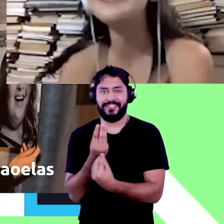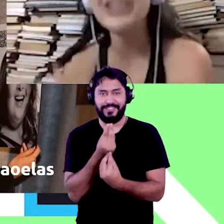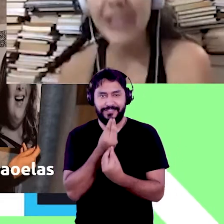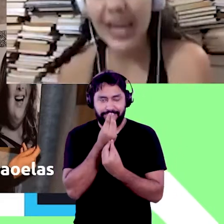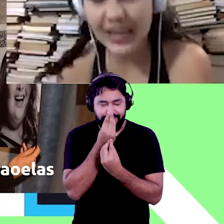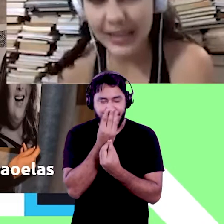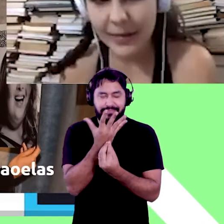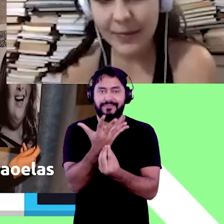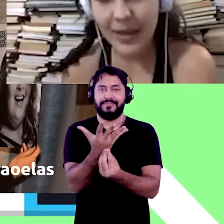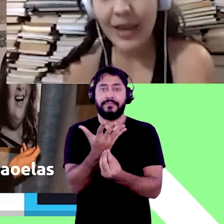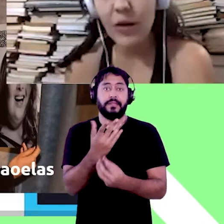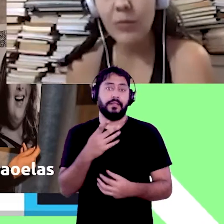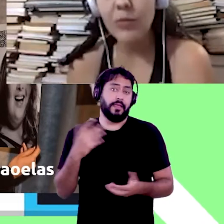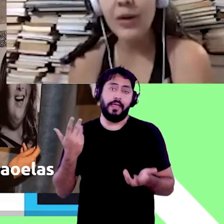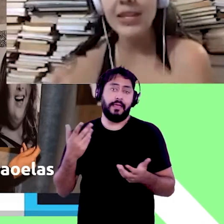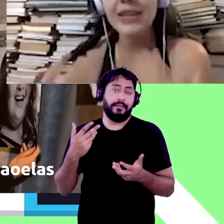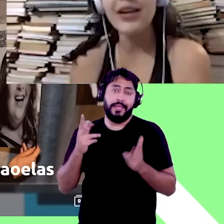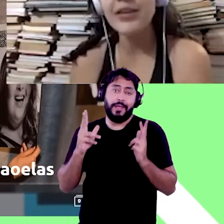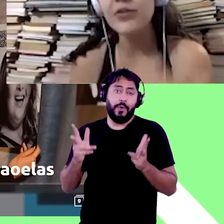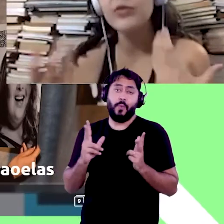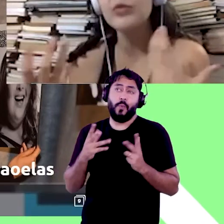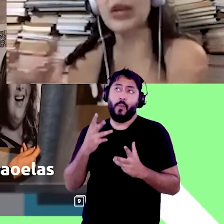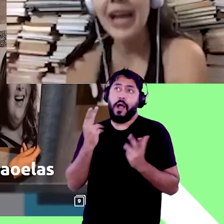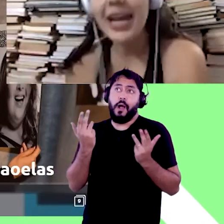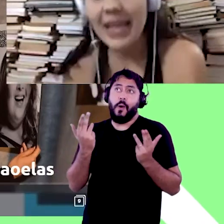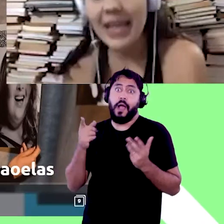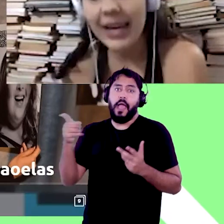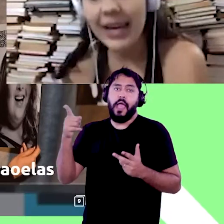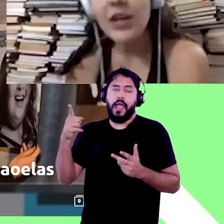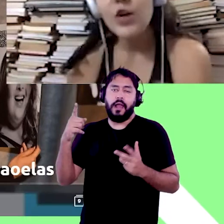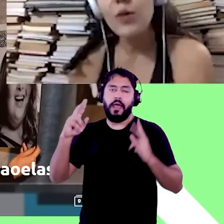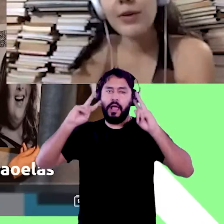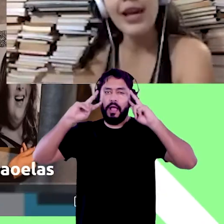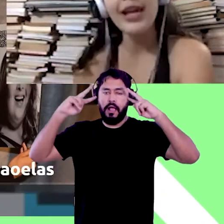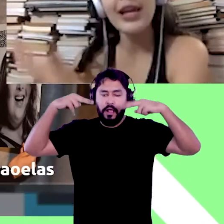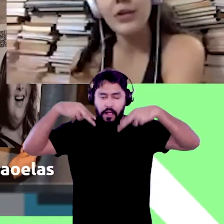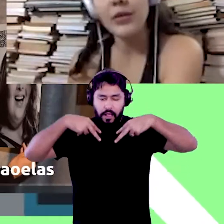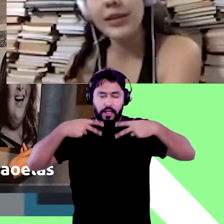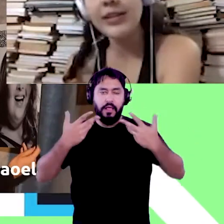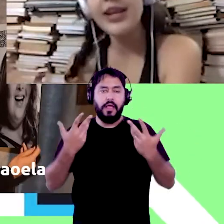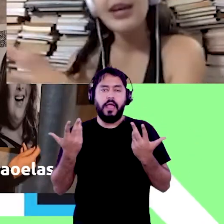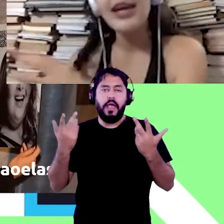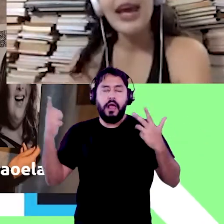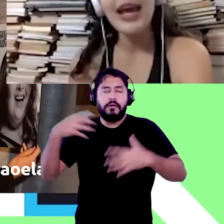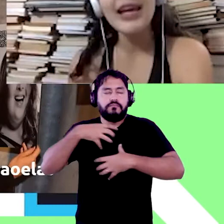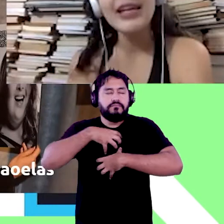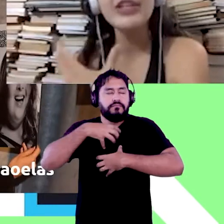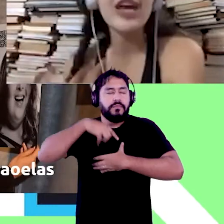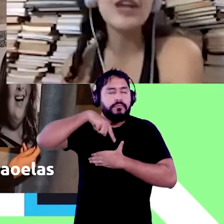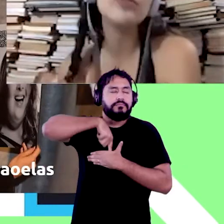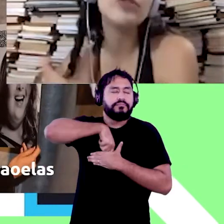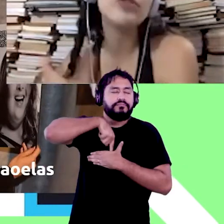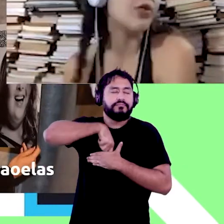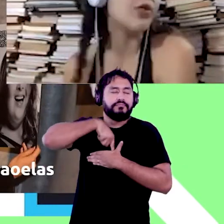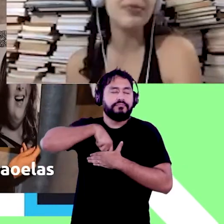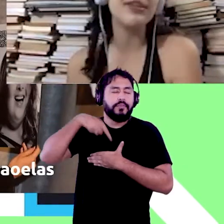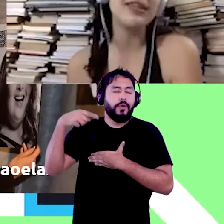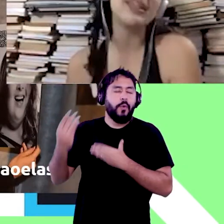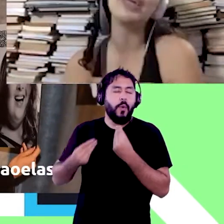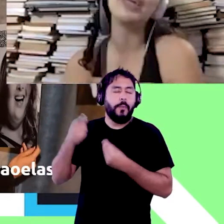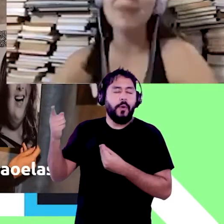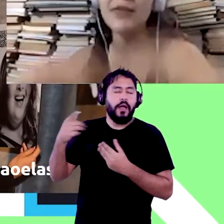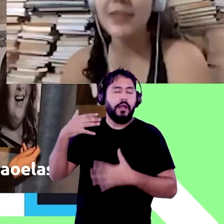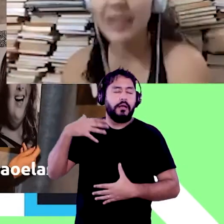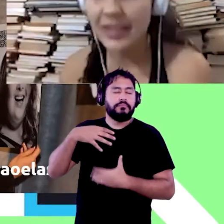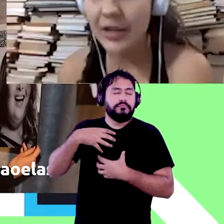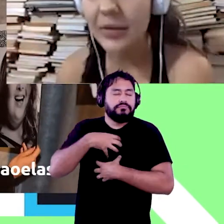se enxerga, né? Como, através do olhar dela, como ela, Heloísa, enxerga o seu corpo e enxerga